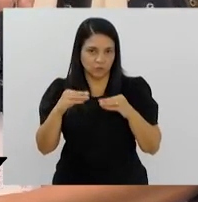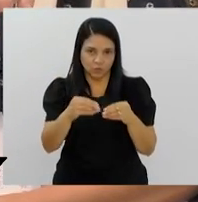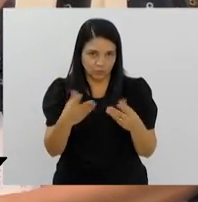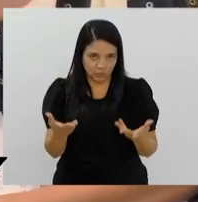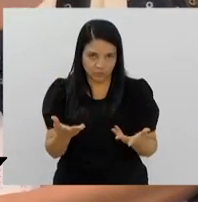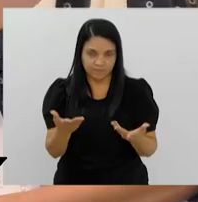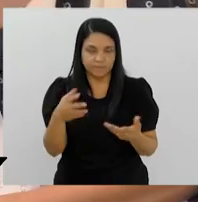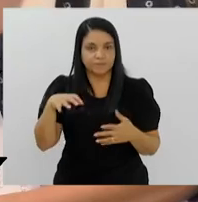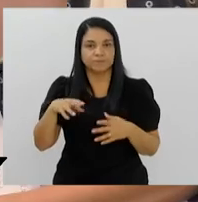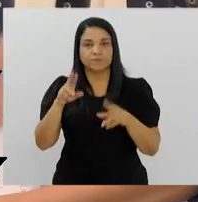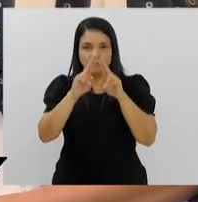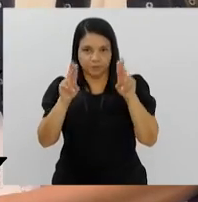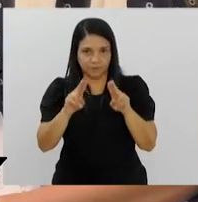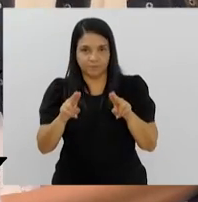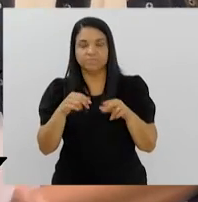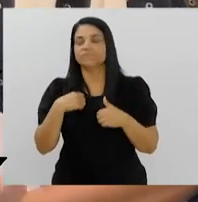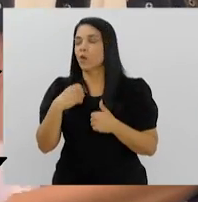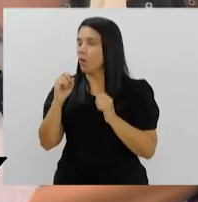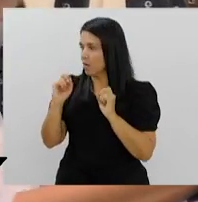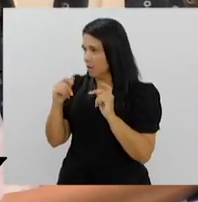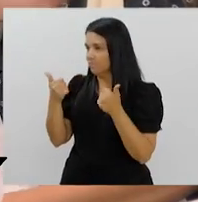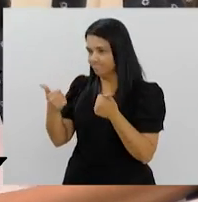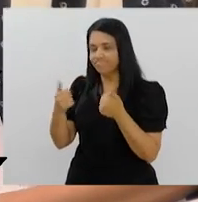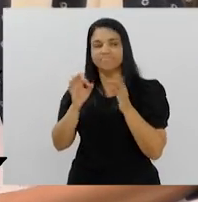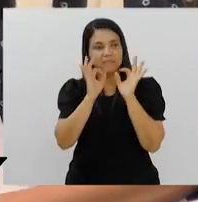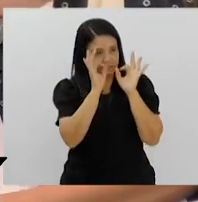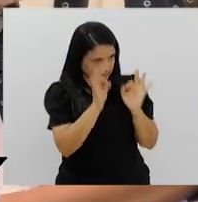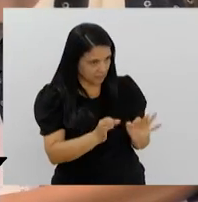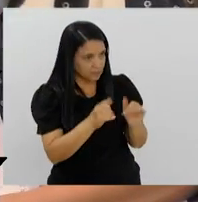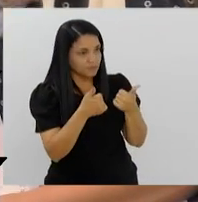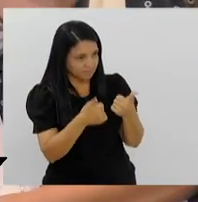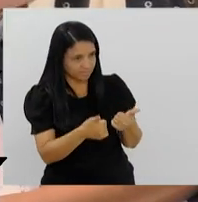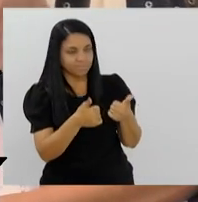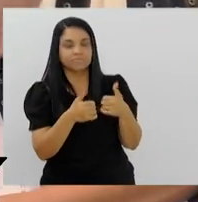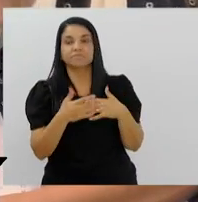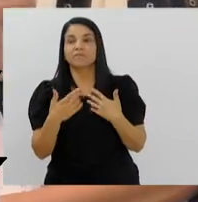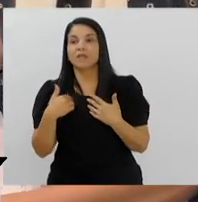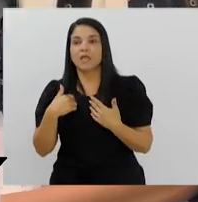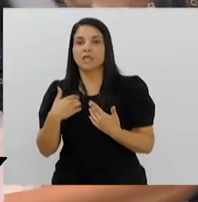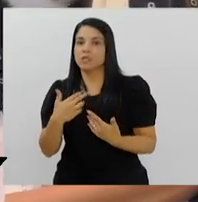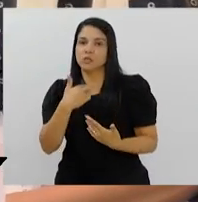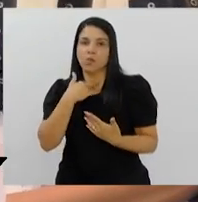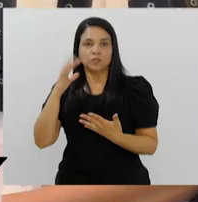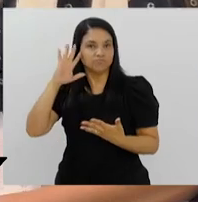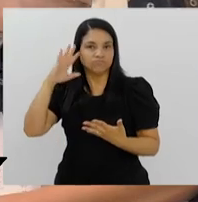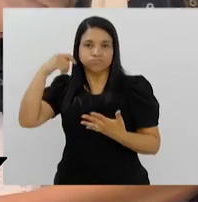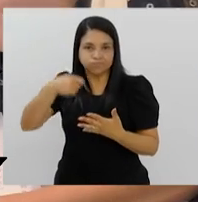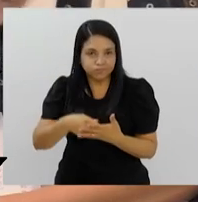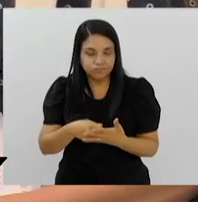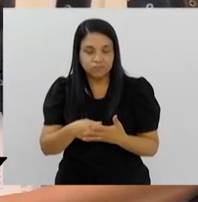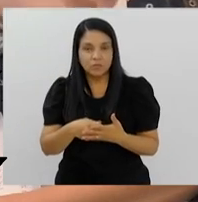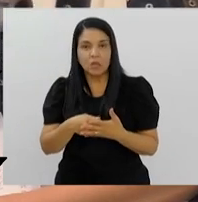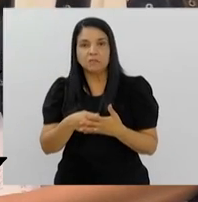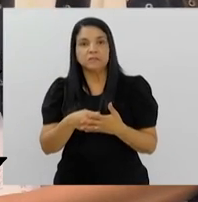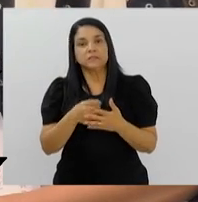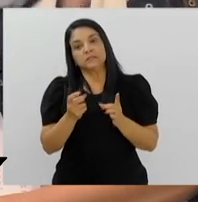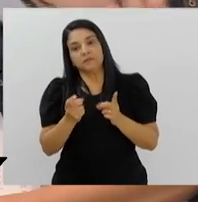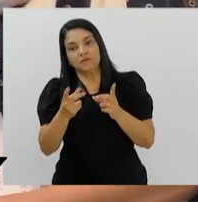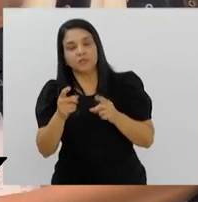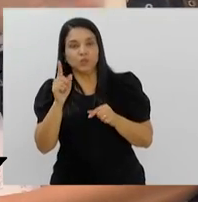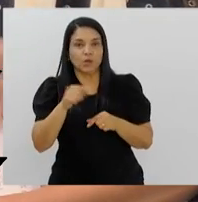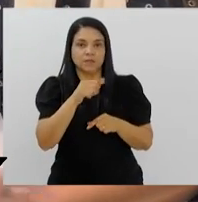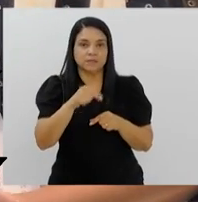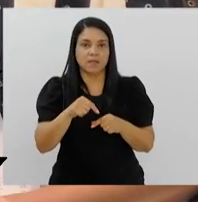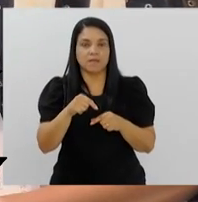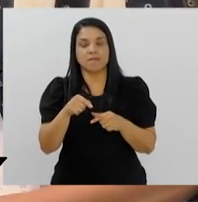Exatamente é isso Entendi então não tem o poder para decidir inclusive se inclui vende ou cancela o plano de saúde daquela